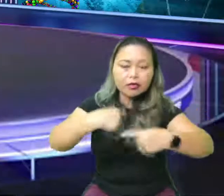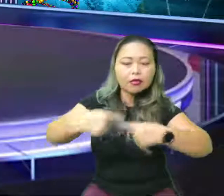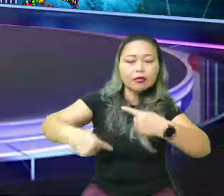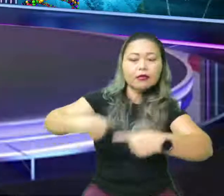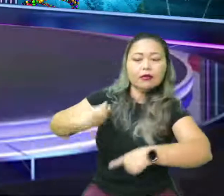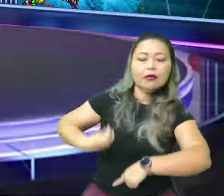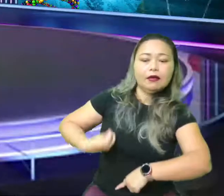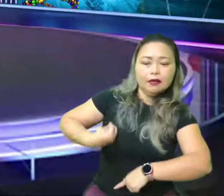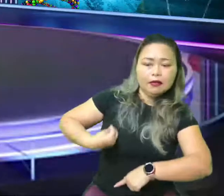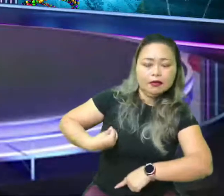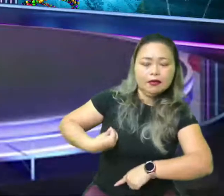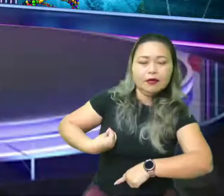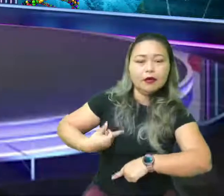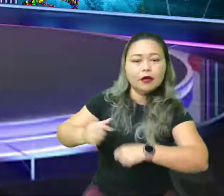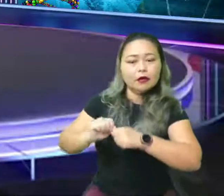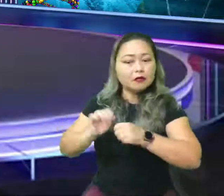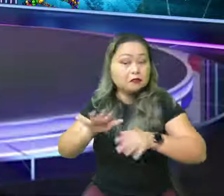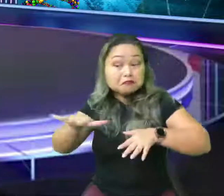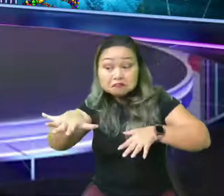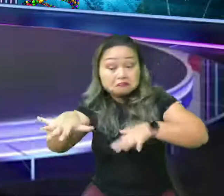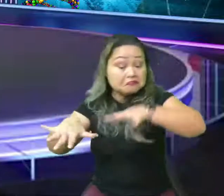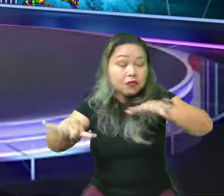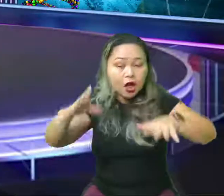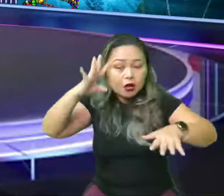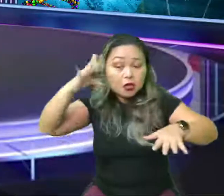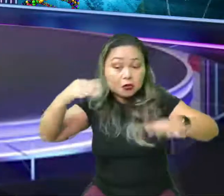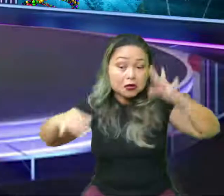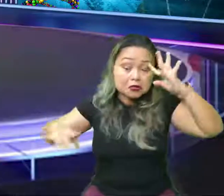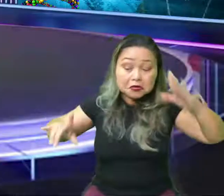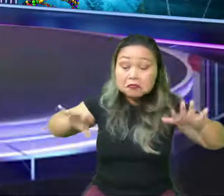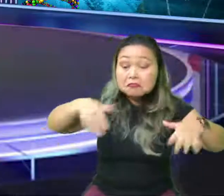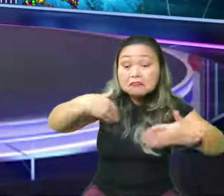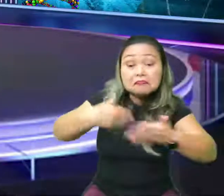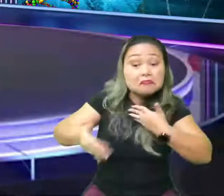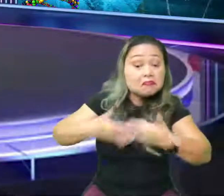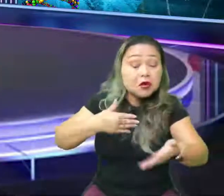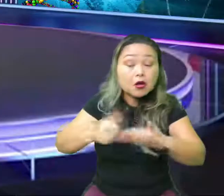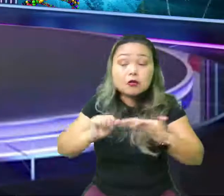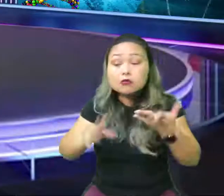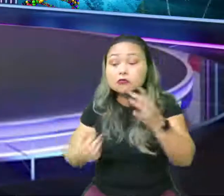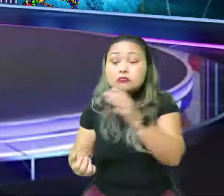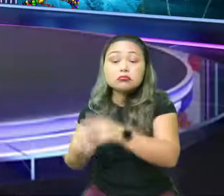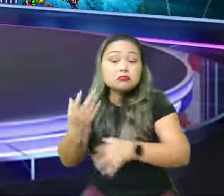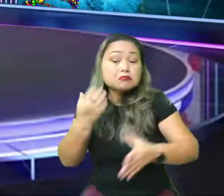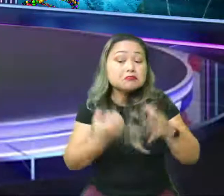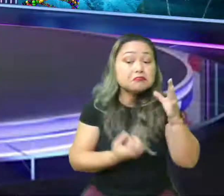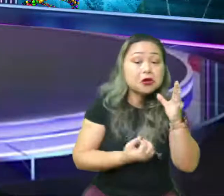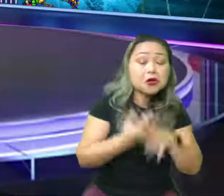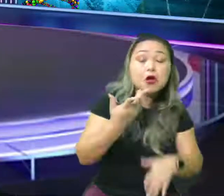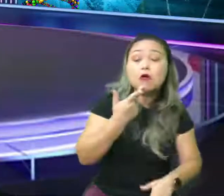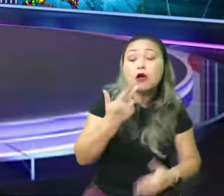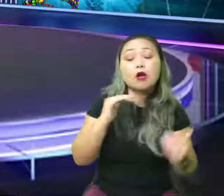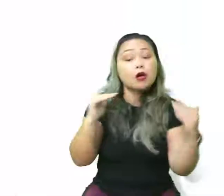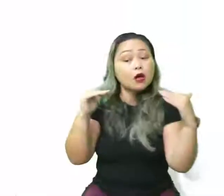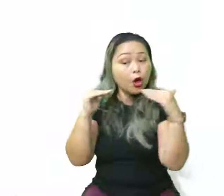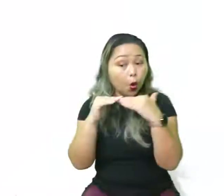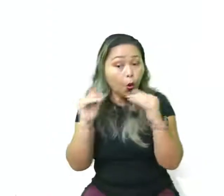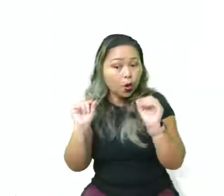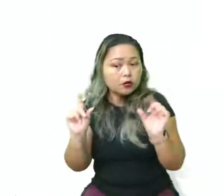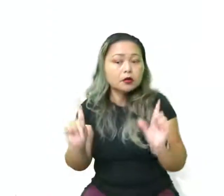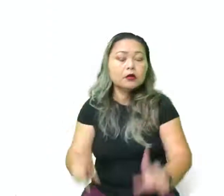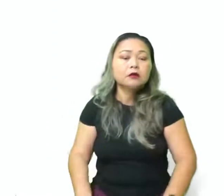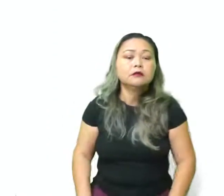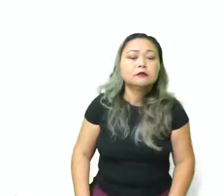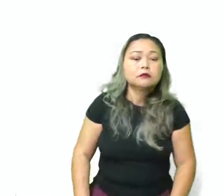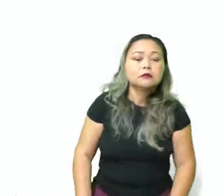vida, tanto uma quanto a outra, independente de como, de onde tenha surgido isso. O que eles dizem aqui, ó? Vamos lá?